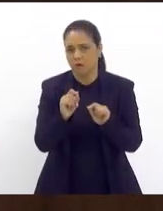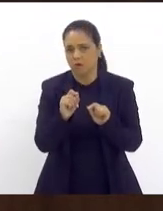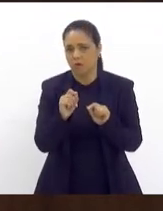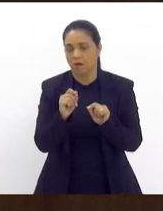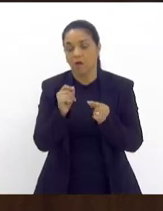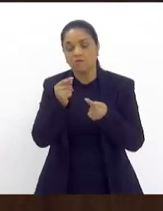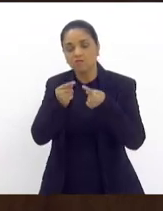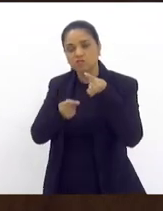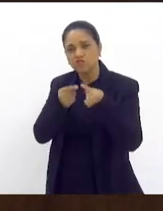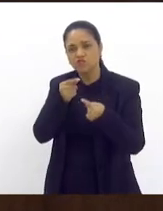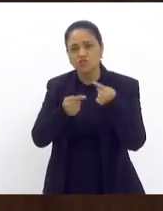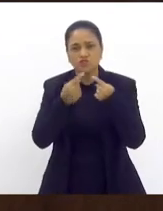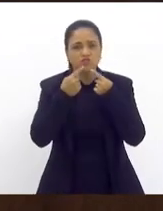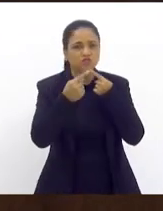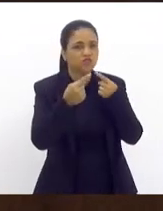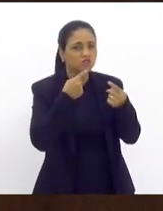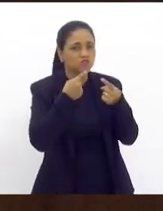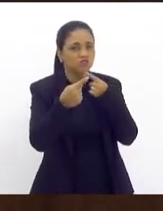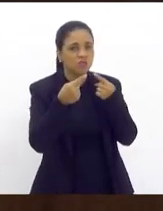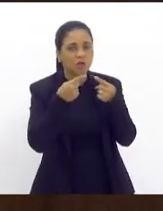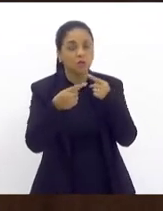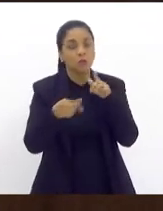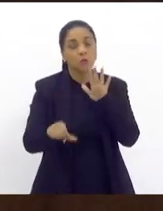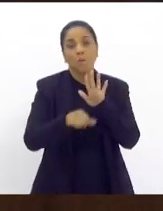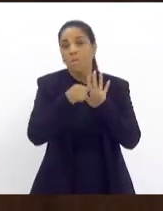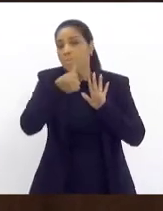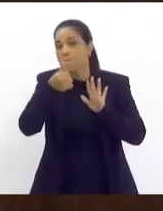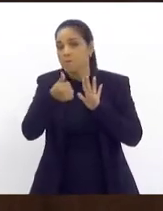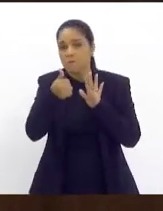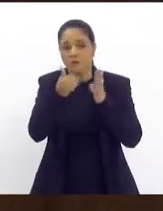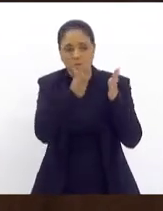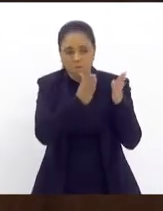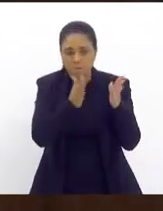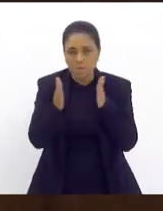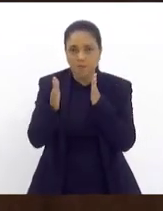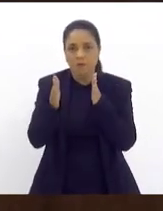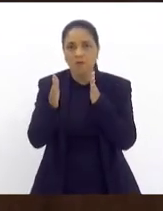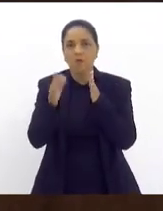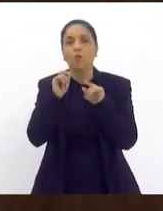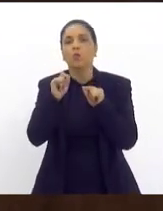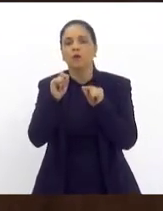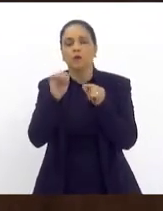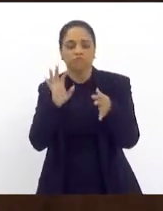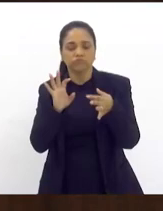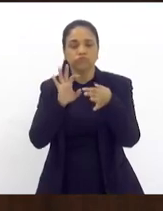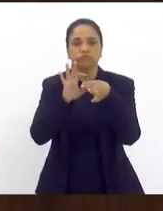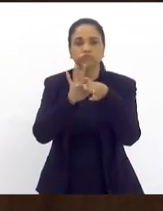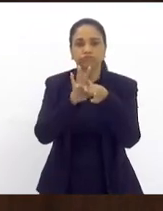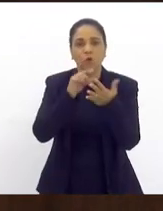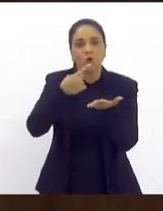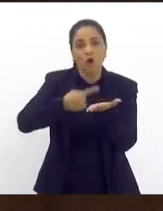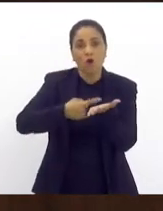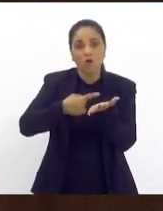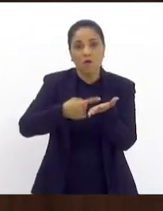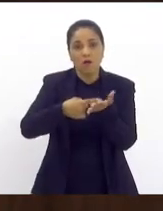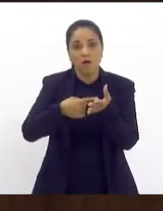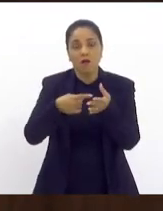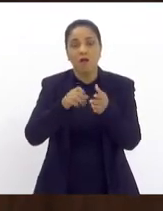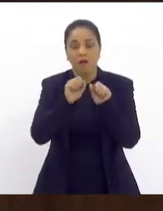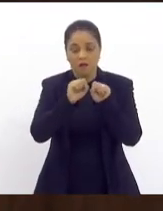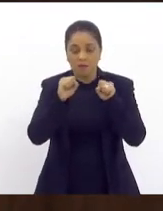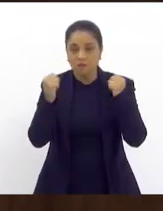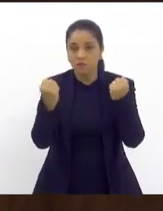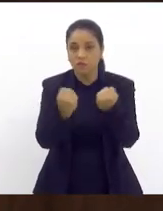de um diálogo que desde o primeiro mandato nós travamos Como Associação de ciclistas que nos